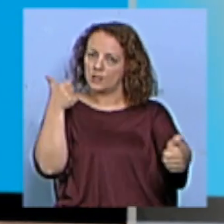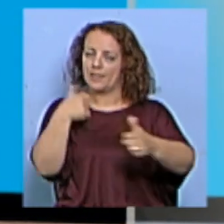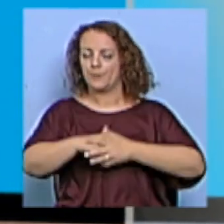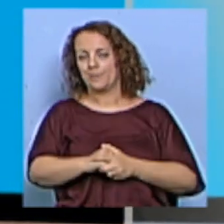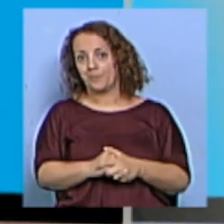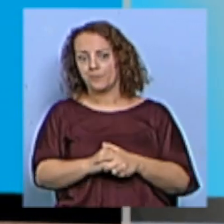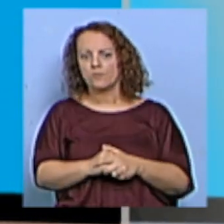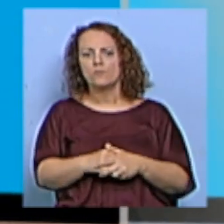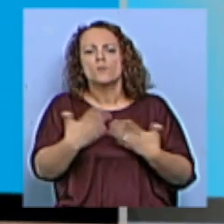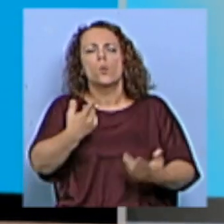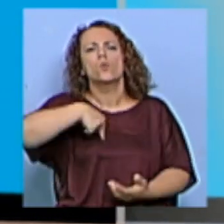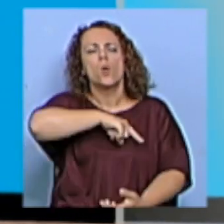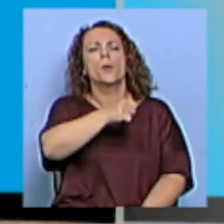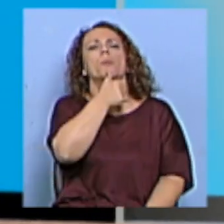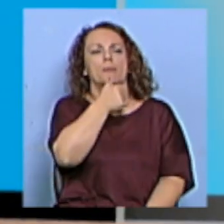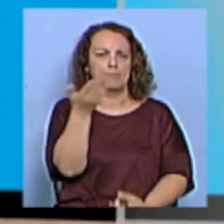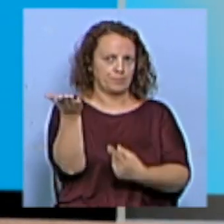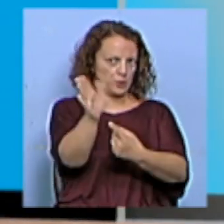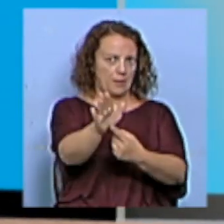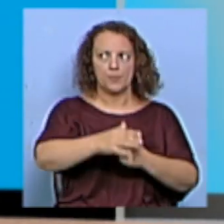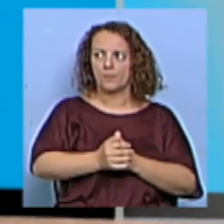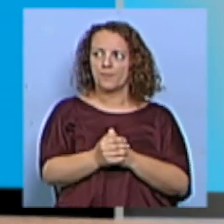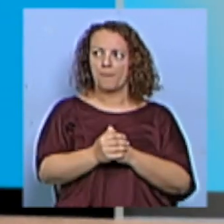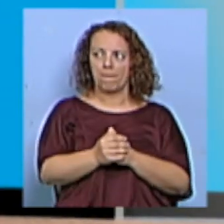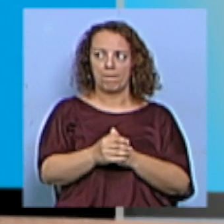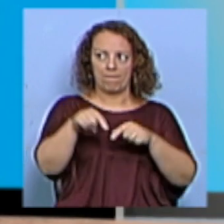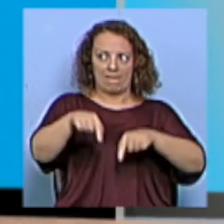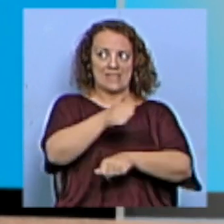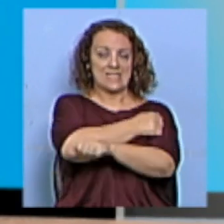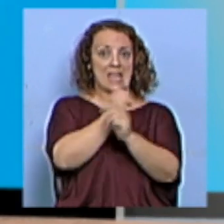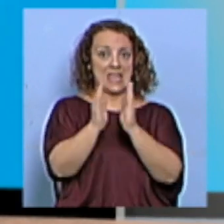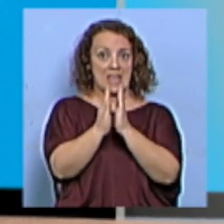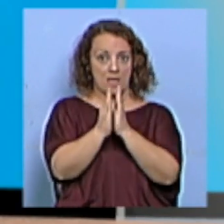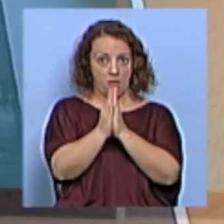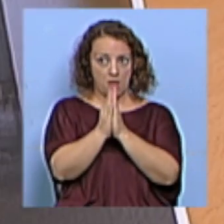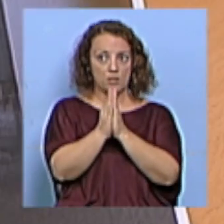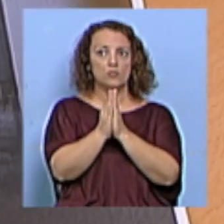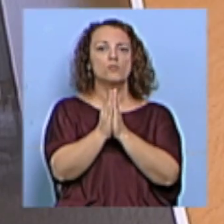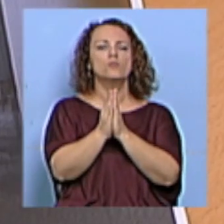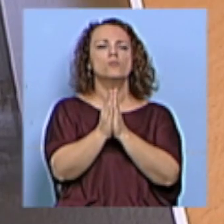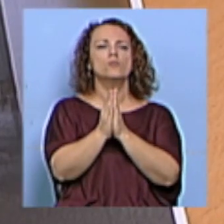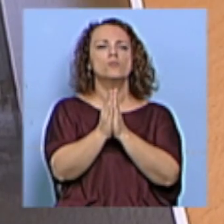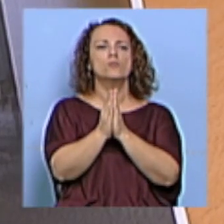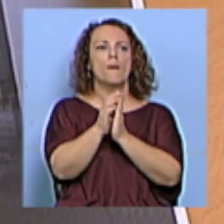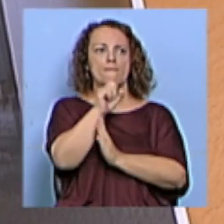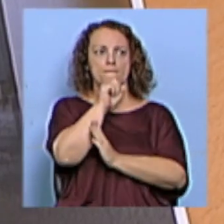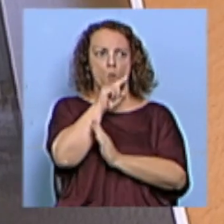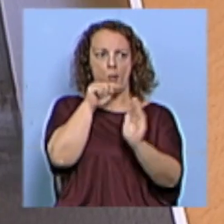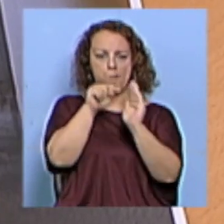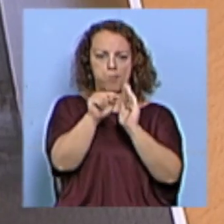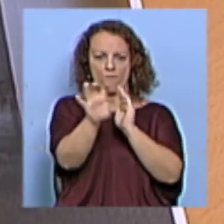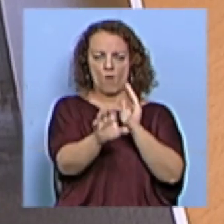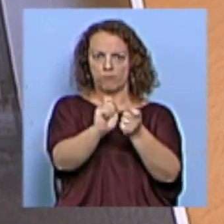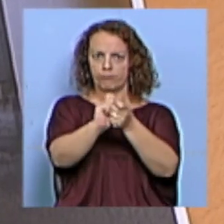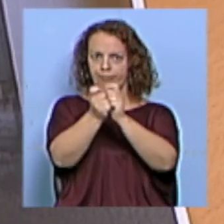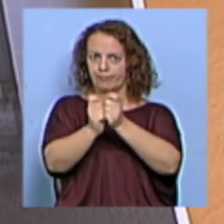portanto, como é que nós fazemos? Vamos aqui exemplificar. Esta aqui é uma igreja que pode até ser reorganizada de outra